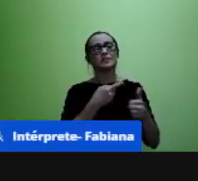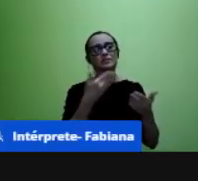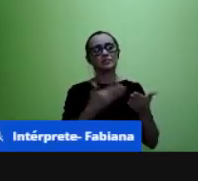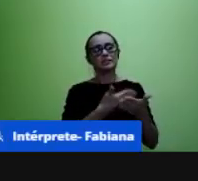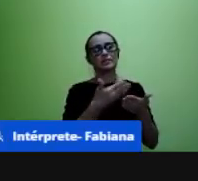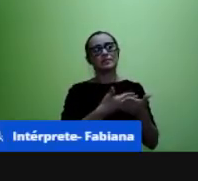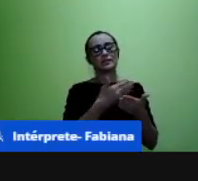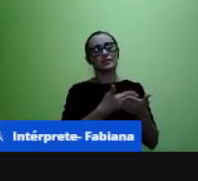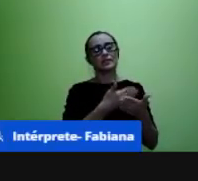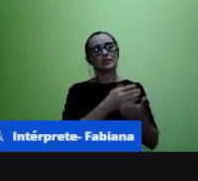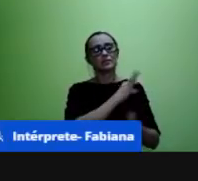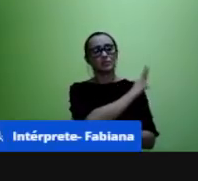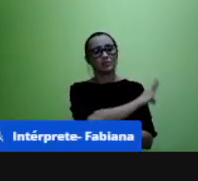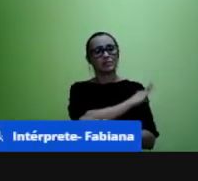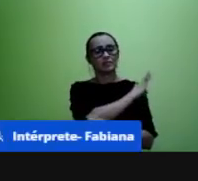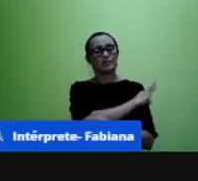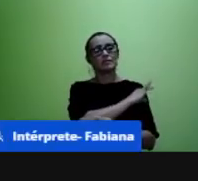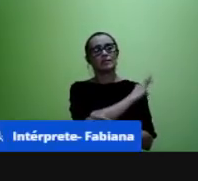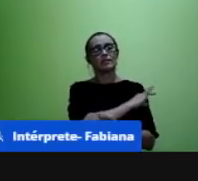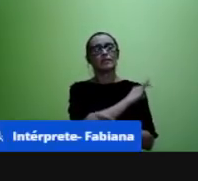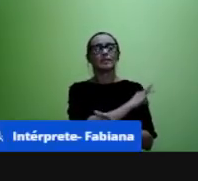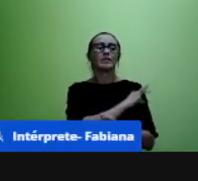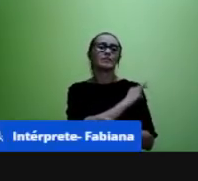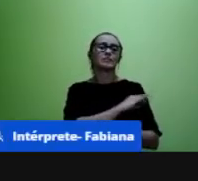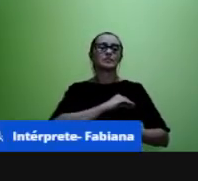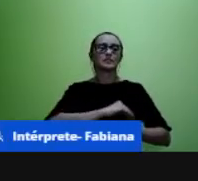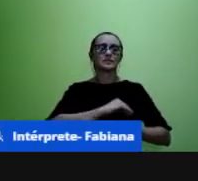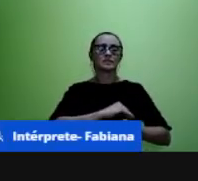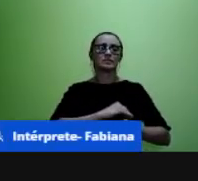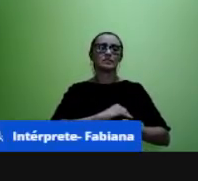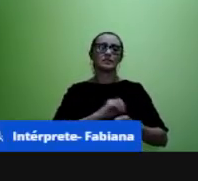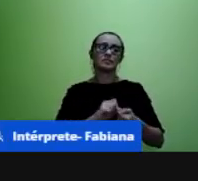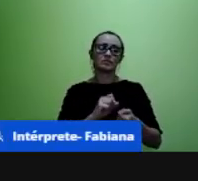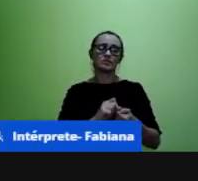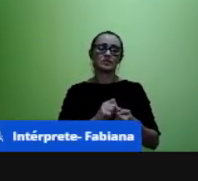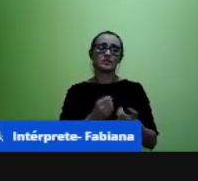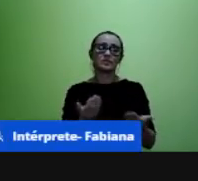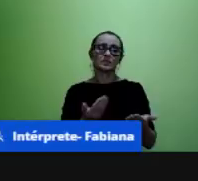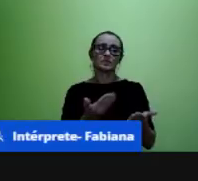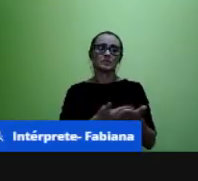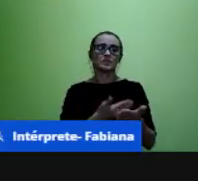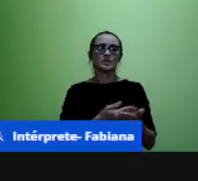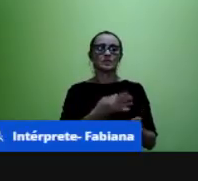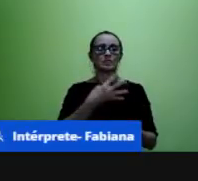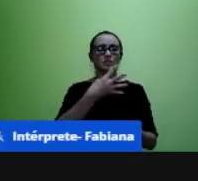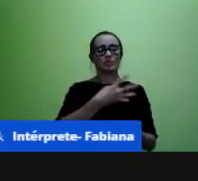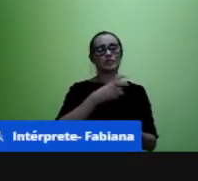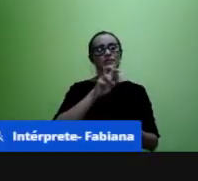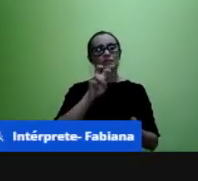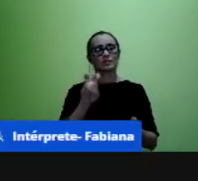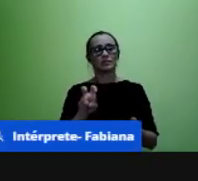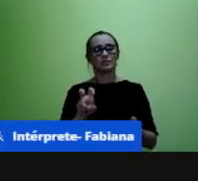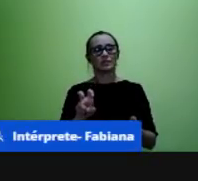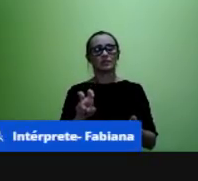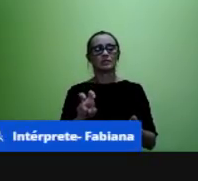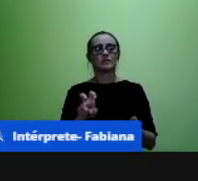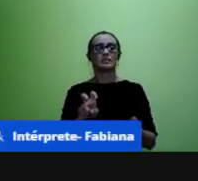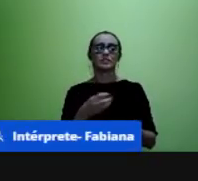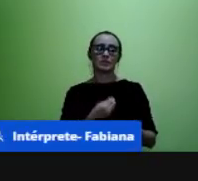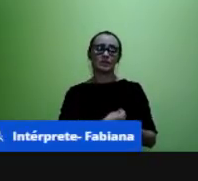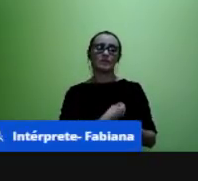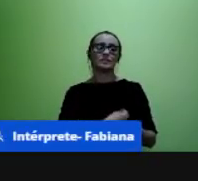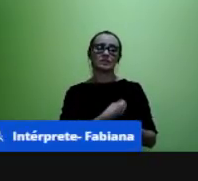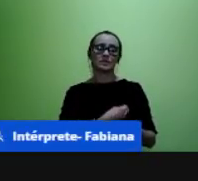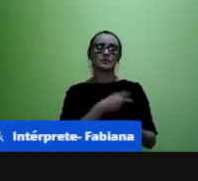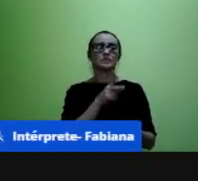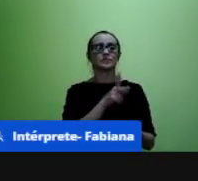pelos técnicos da CEMED, né? Então, o caderno 4 e 5 vai ter uma possível participação dos docentes.